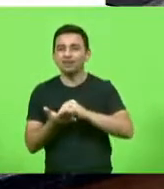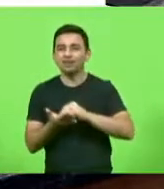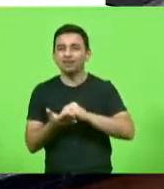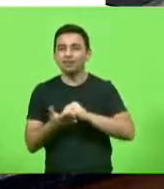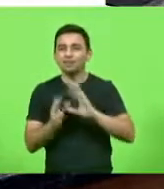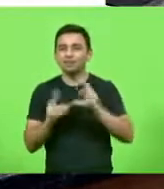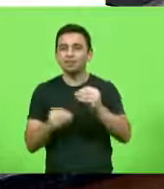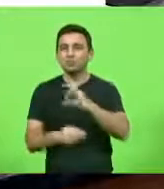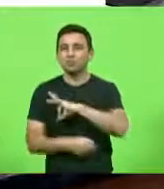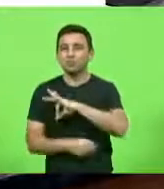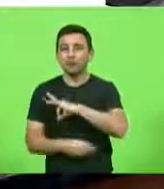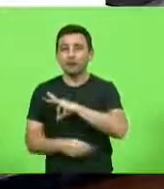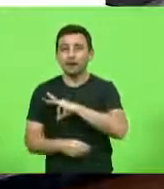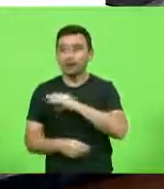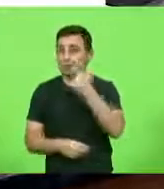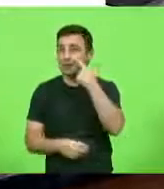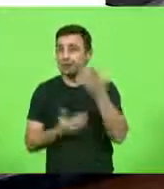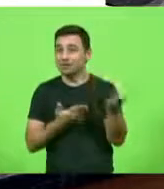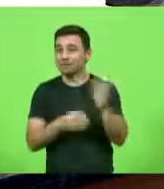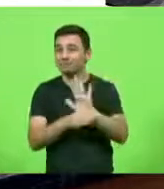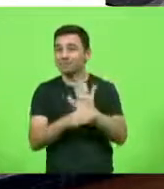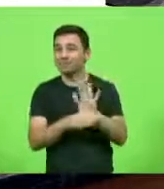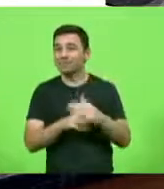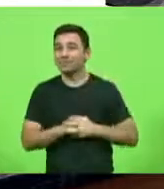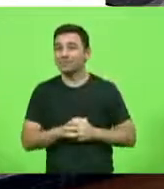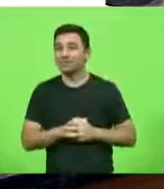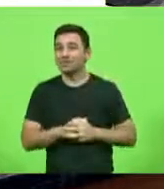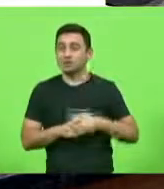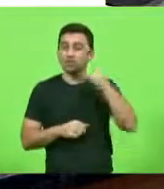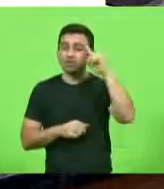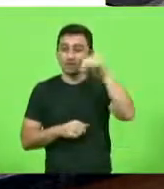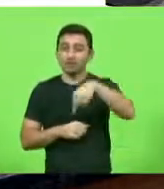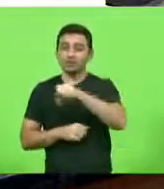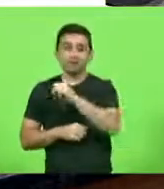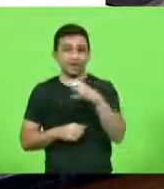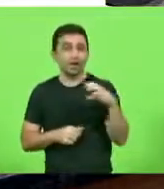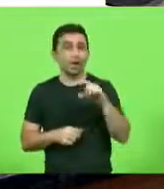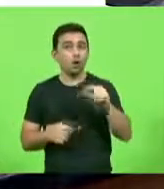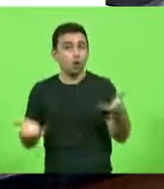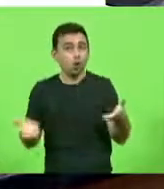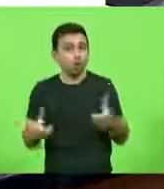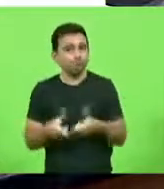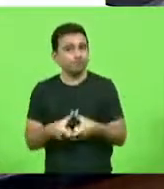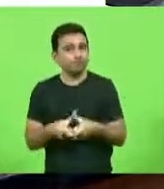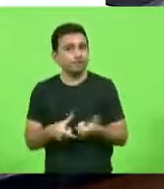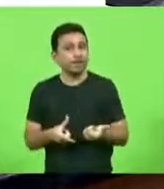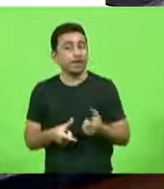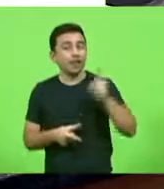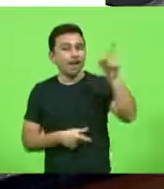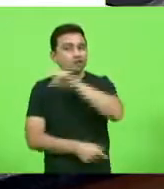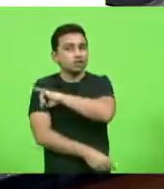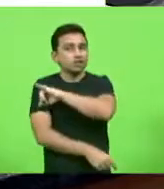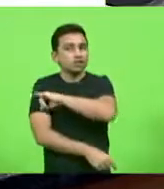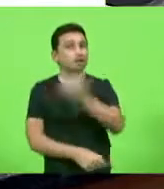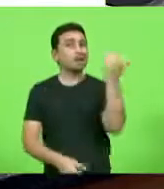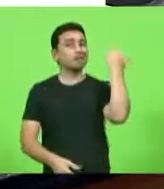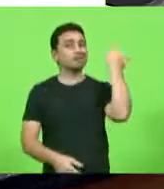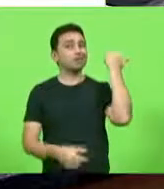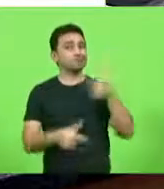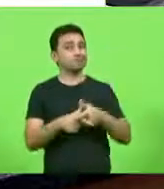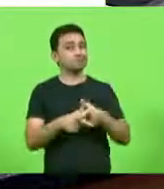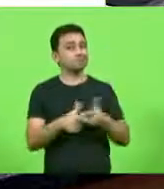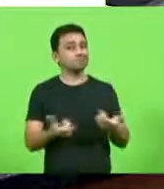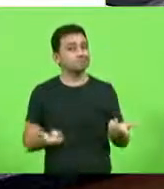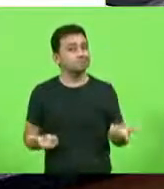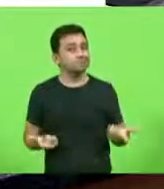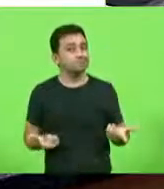como bem o senhor disse, um dia aqui em Santa Catarina, isso é pequeno hoje ainda, mas lá no Rio de Janeiro também foi pequeno um dia. Um dia